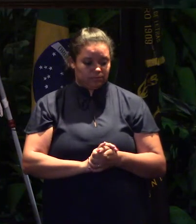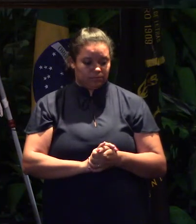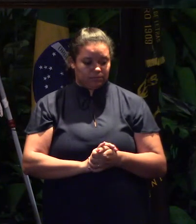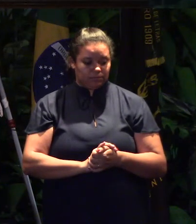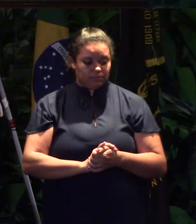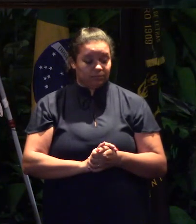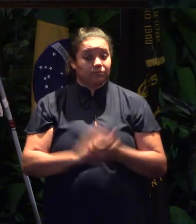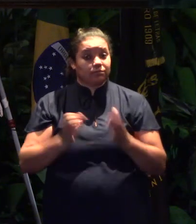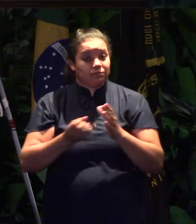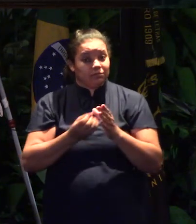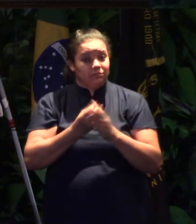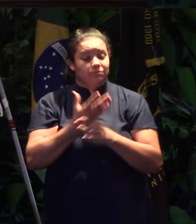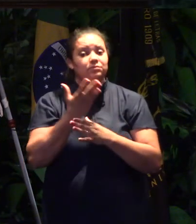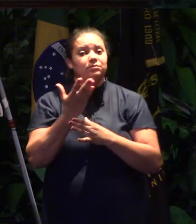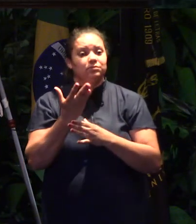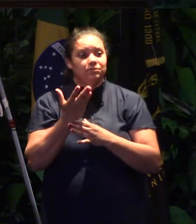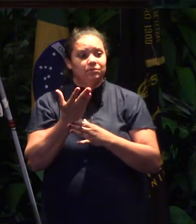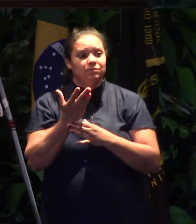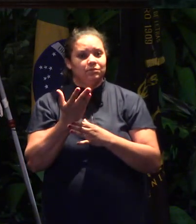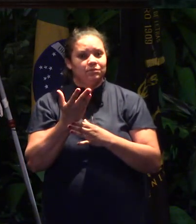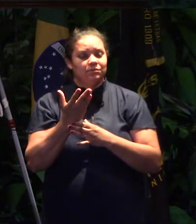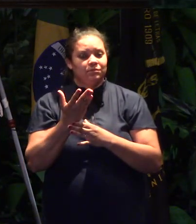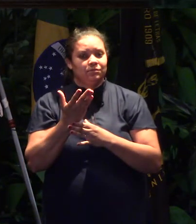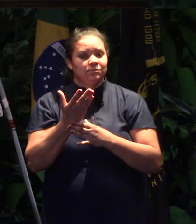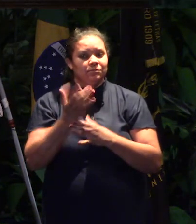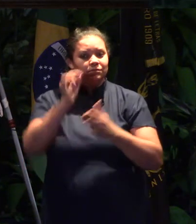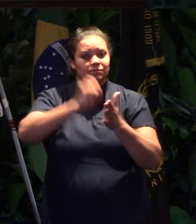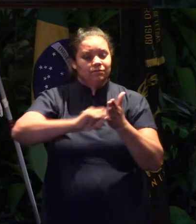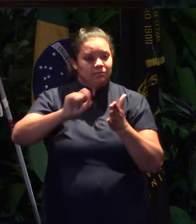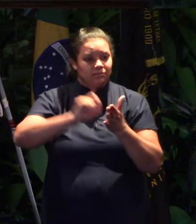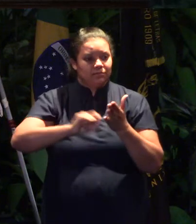criasse aquilo, compusesse aquela obra,